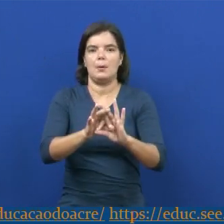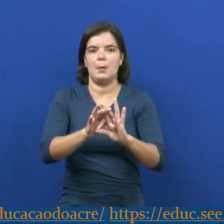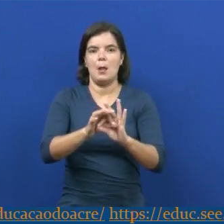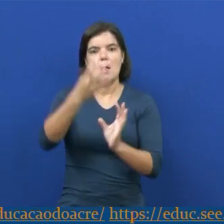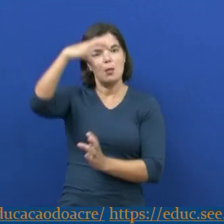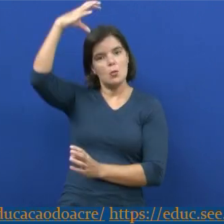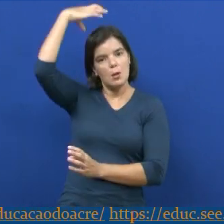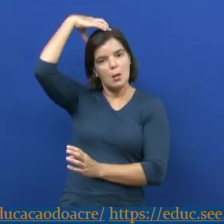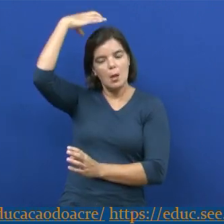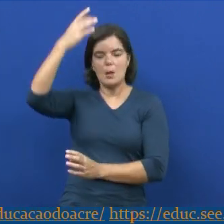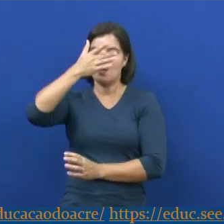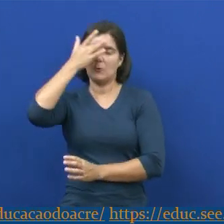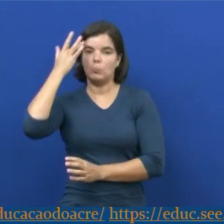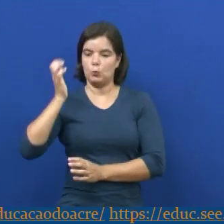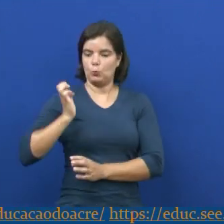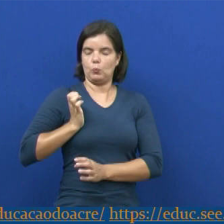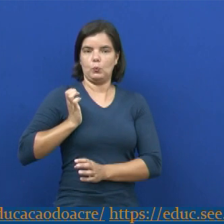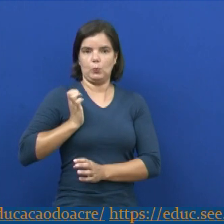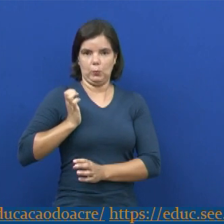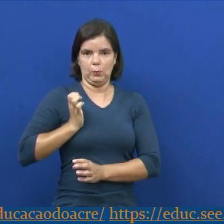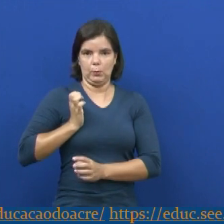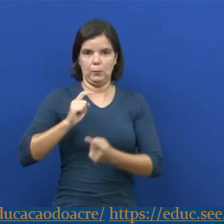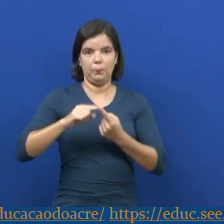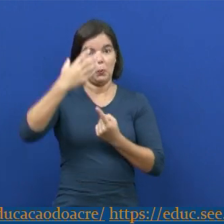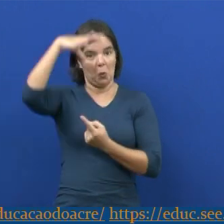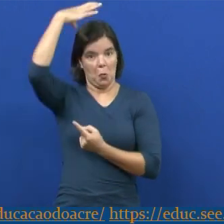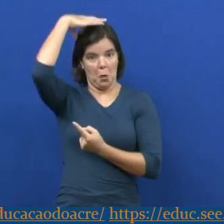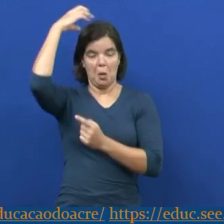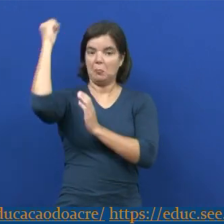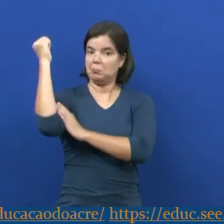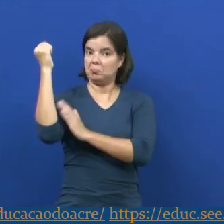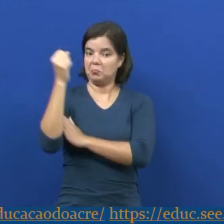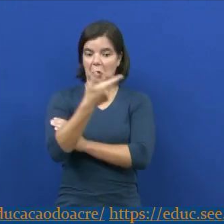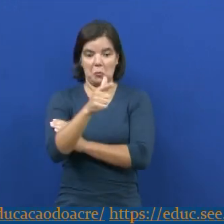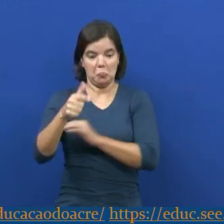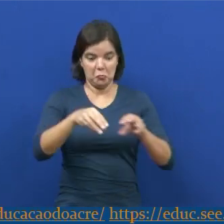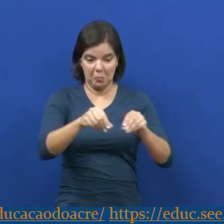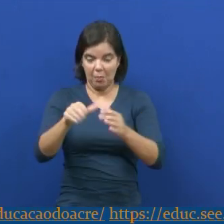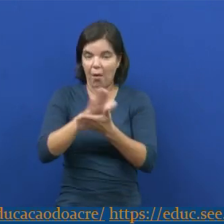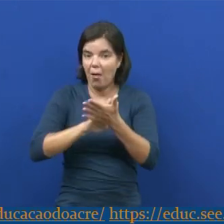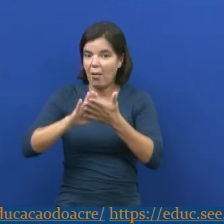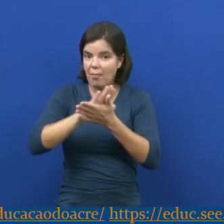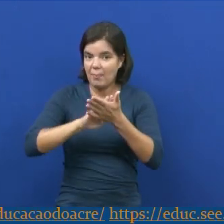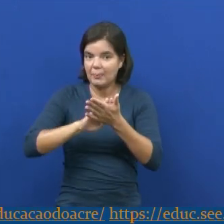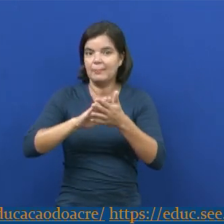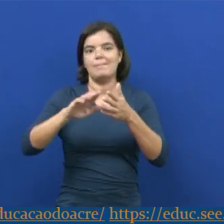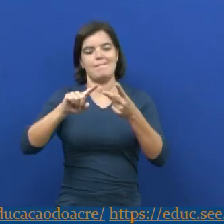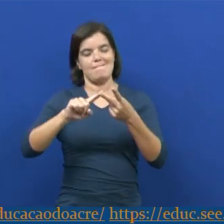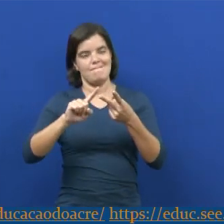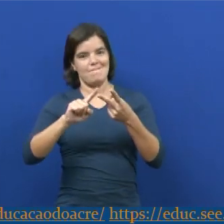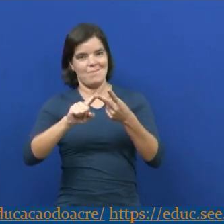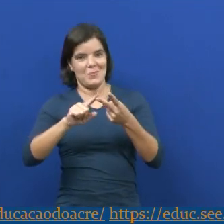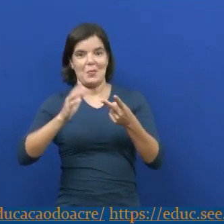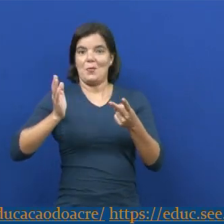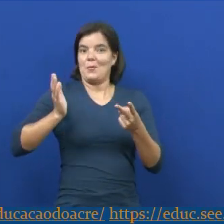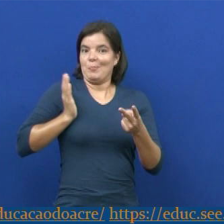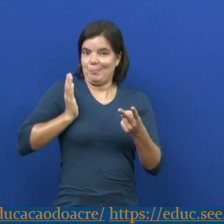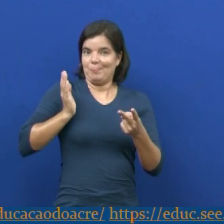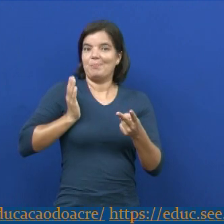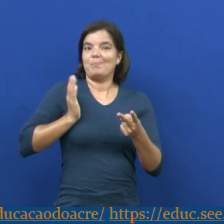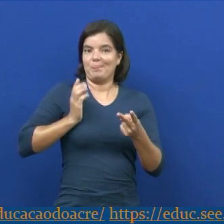entre rei e burguesia. Rei tinha poder, porém não tinha terras, burguesia